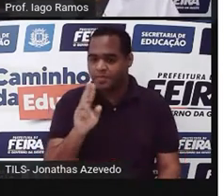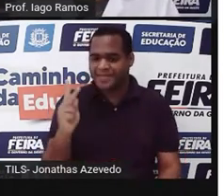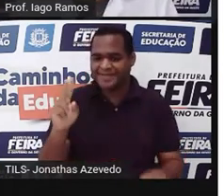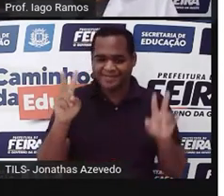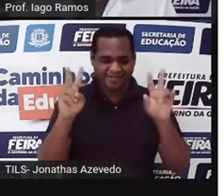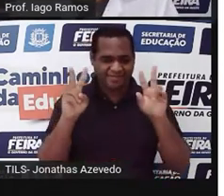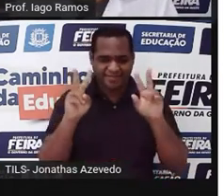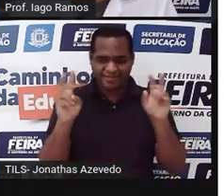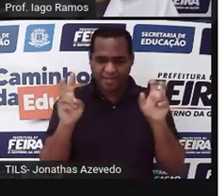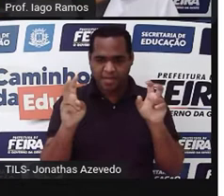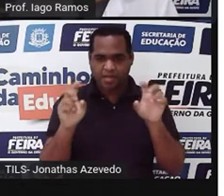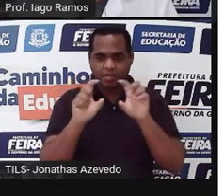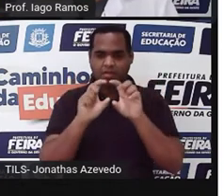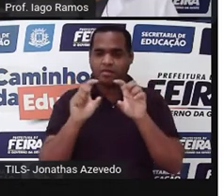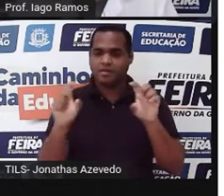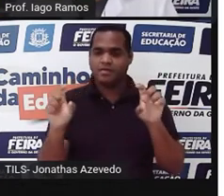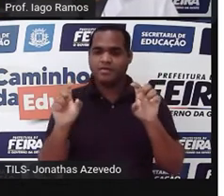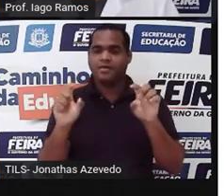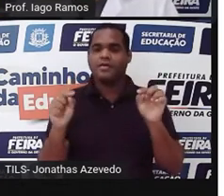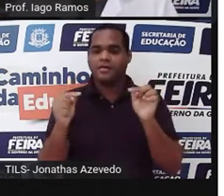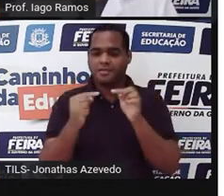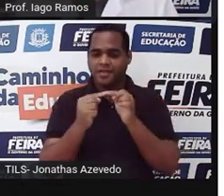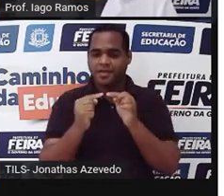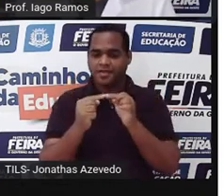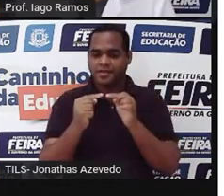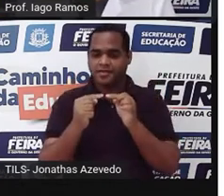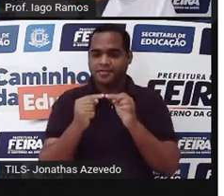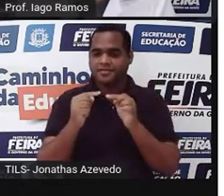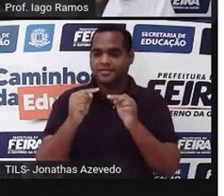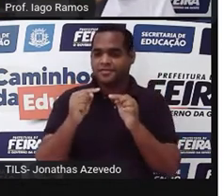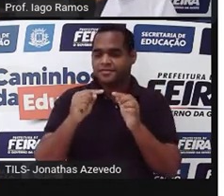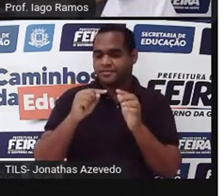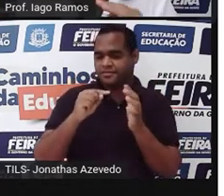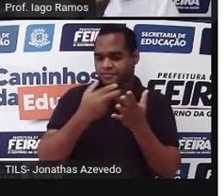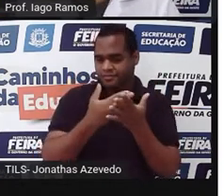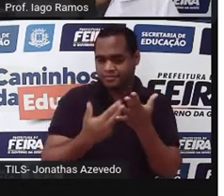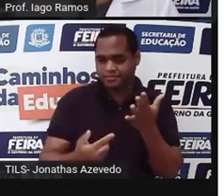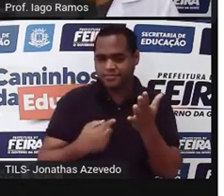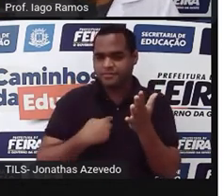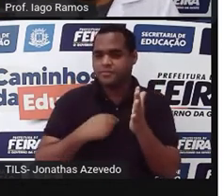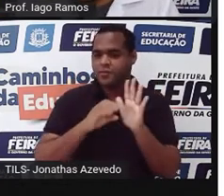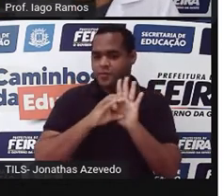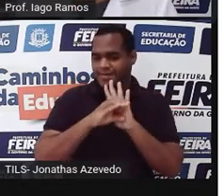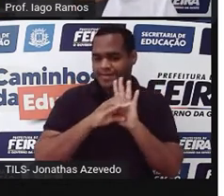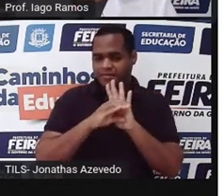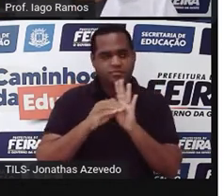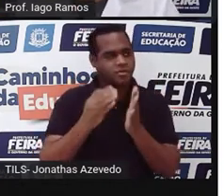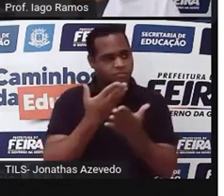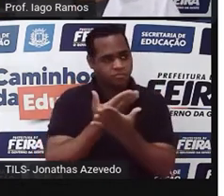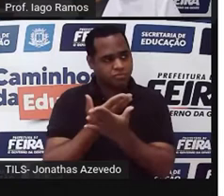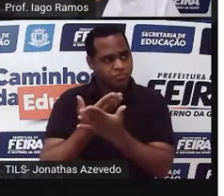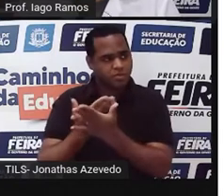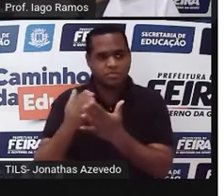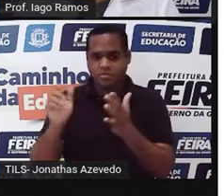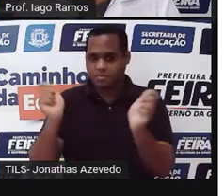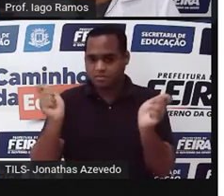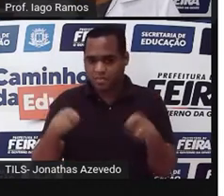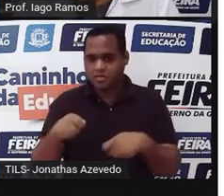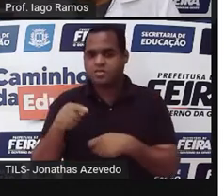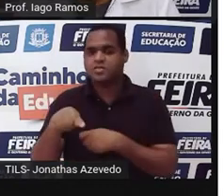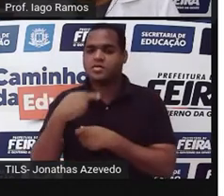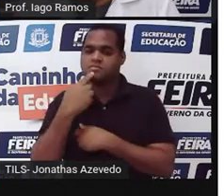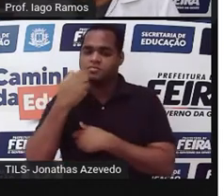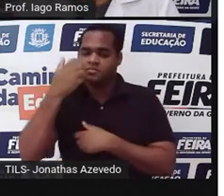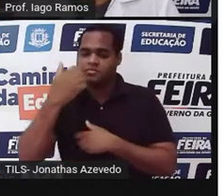do tema o nome desse conteúdo né que a gente já estudou e eu já até falei né e que